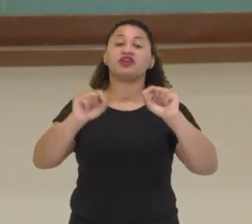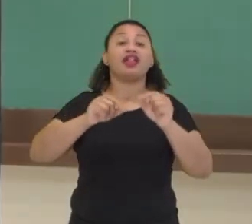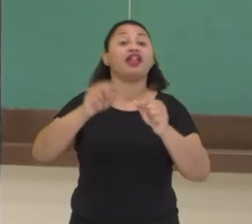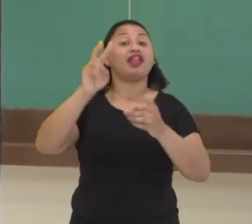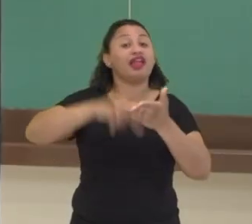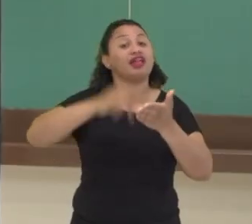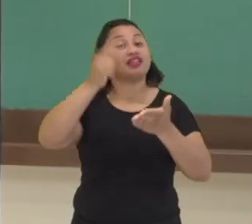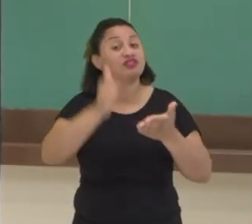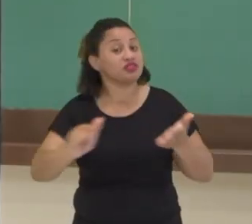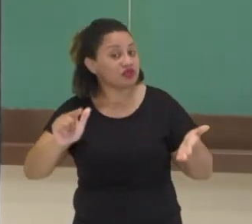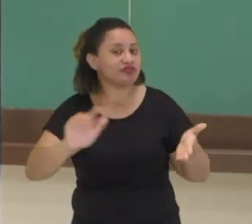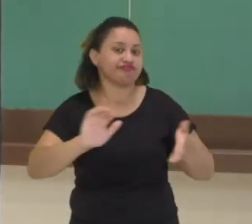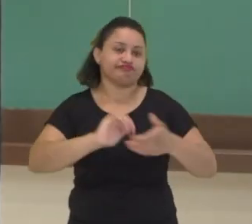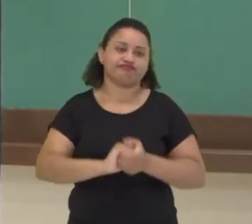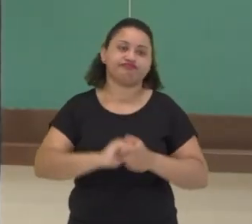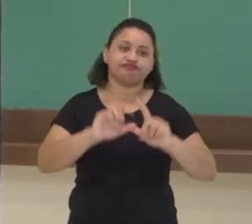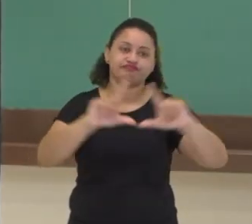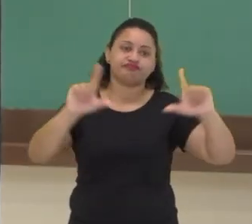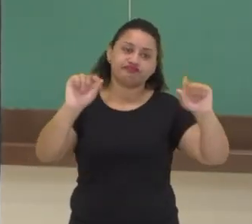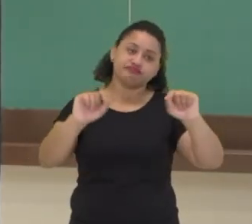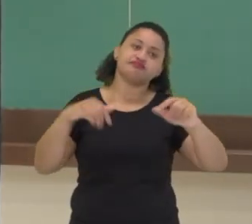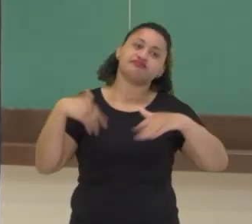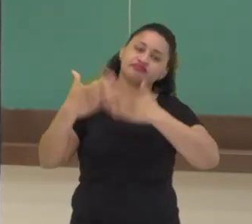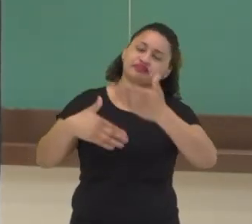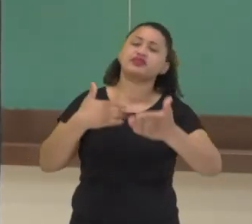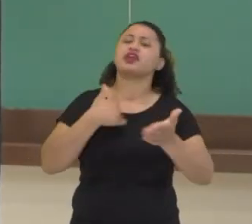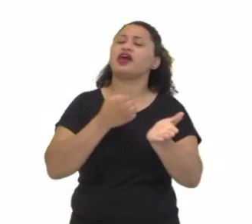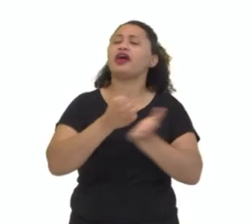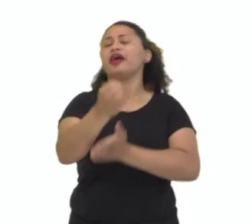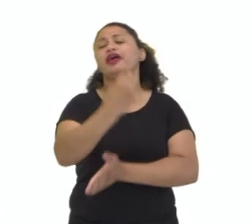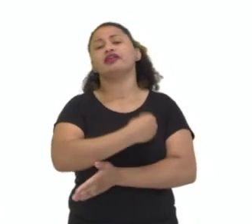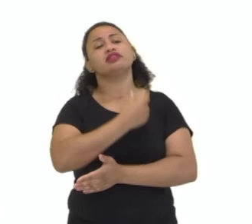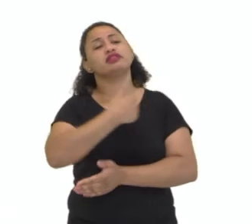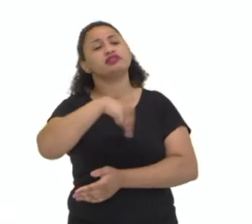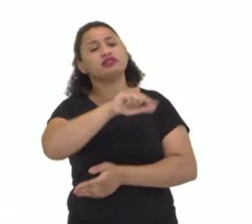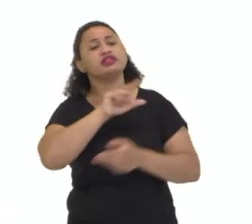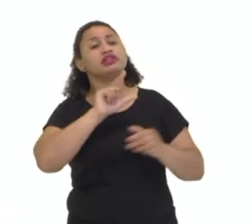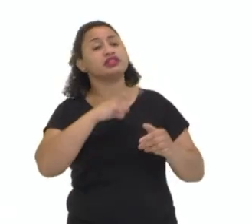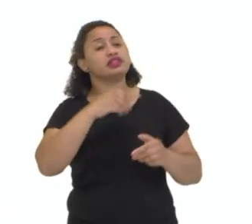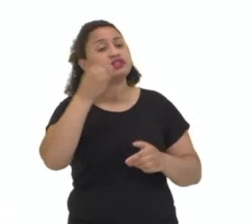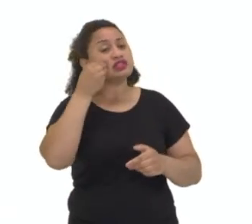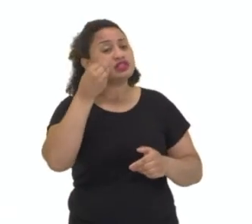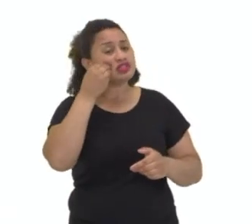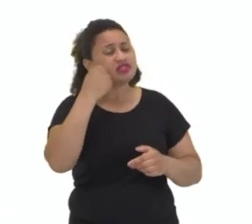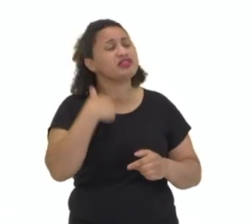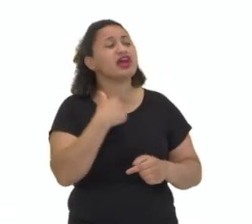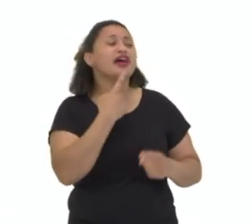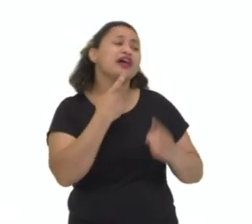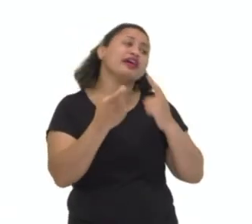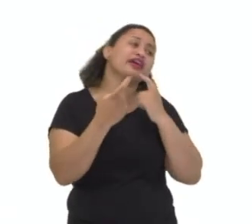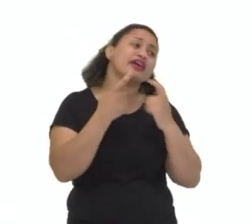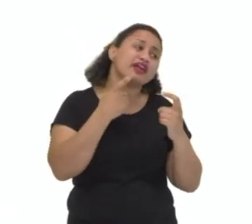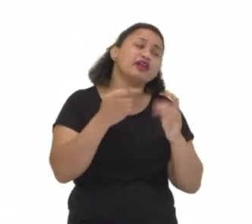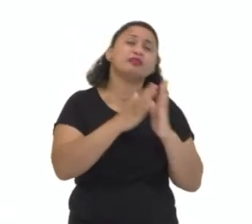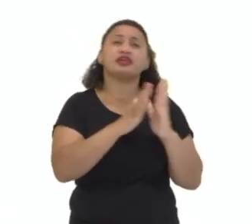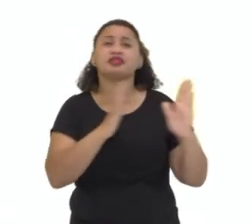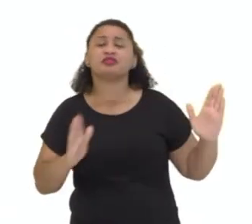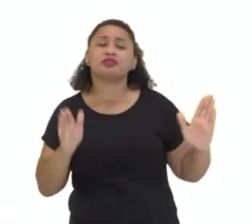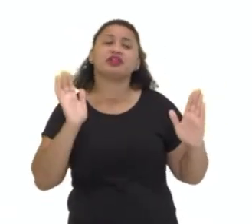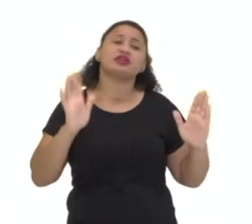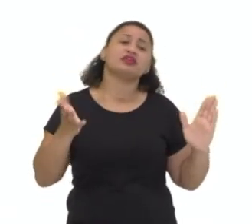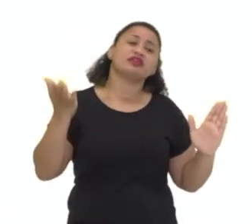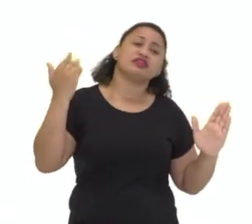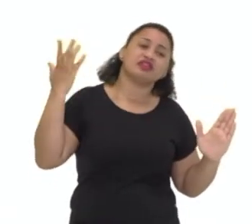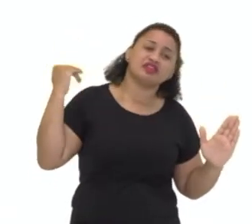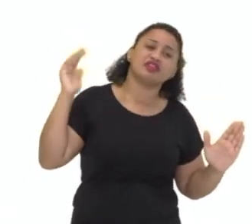releia. Passada a vida, terão vivido, não lamentarão o temps perdu, num mundo imaginário onde o